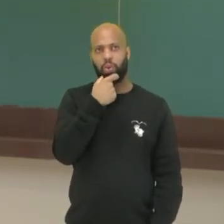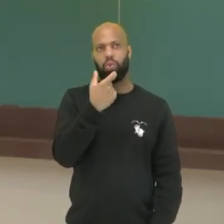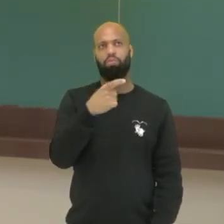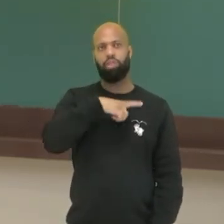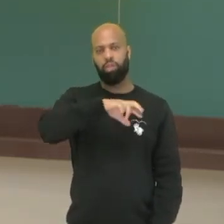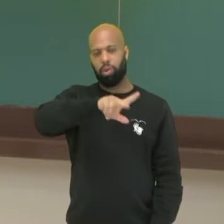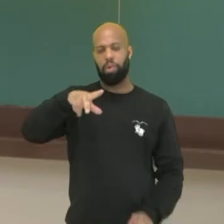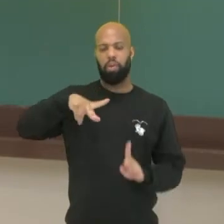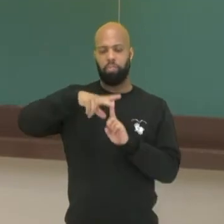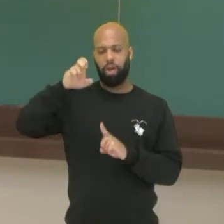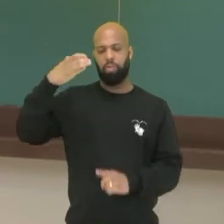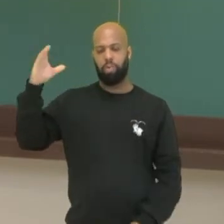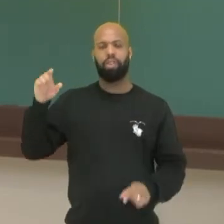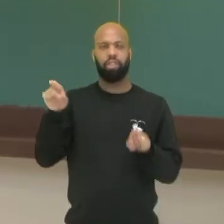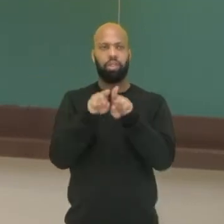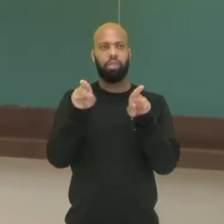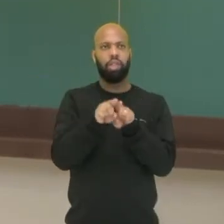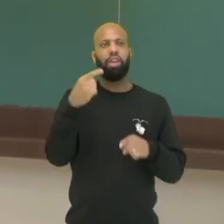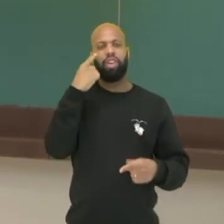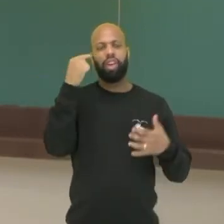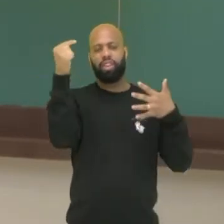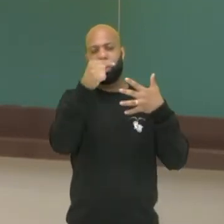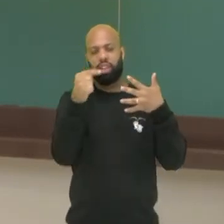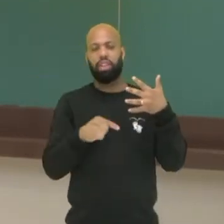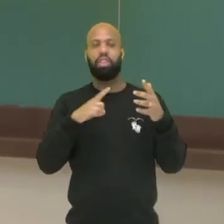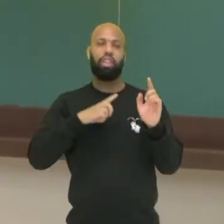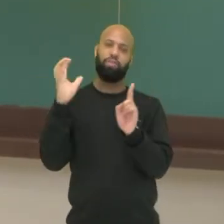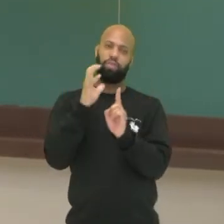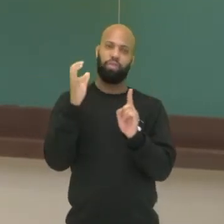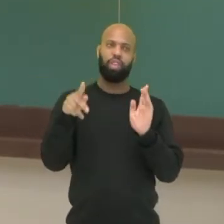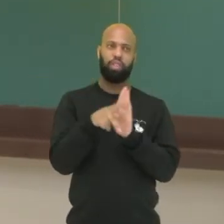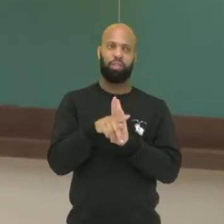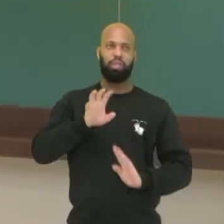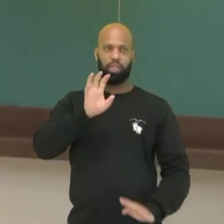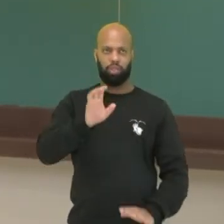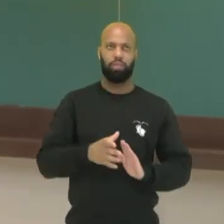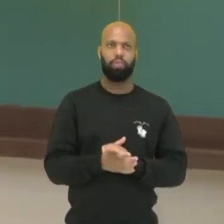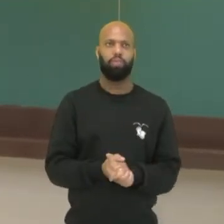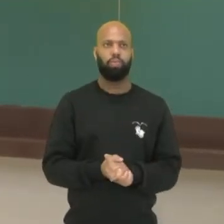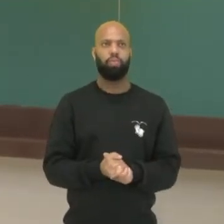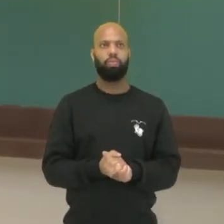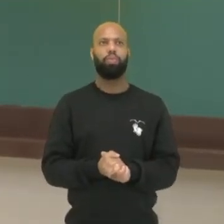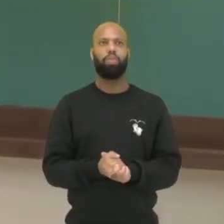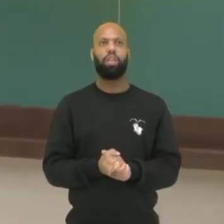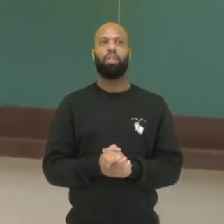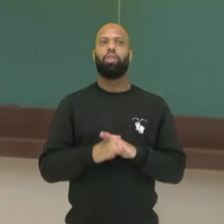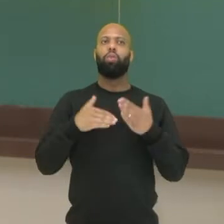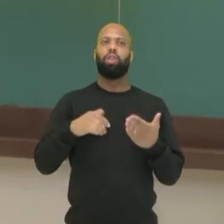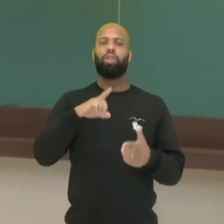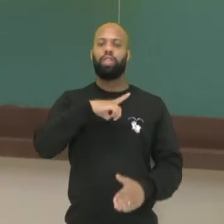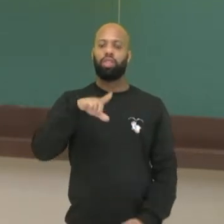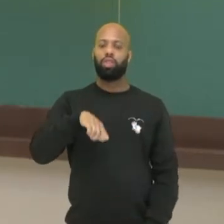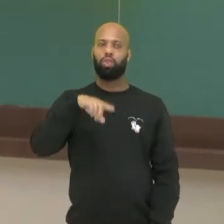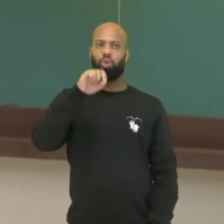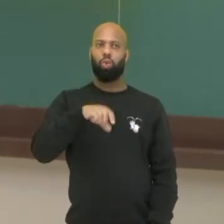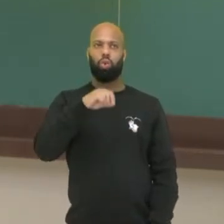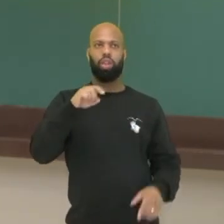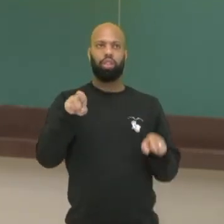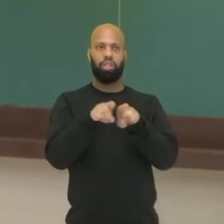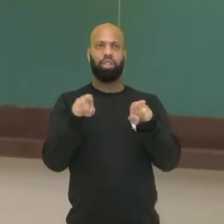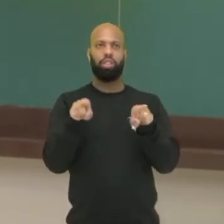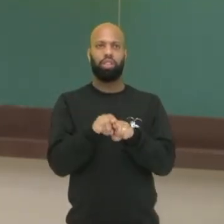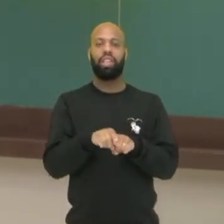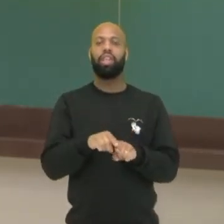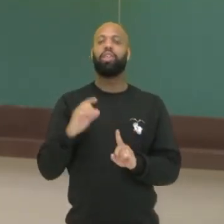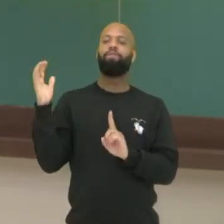Vejam quantos itens são influenciados nesse sentido. E a escolha ela é induzida